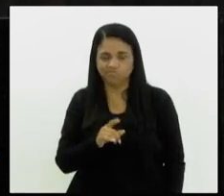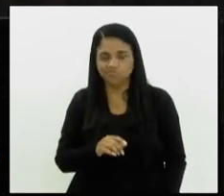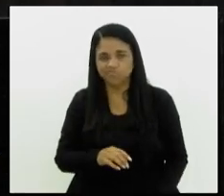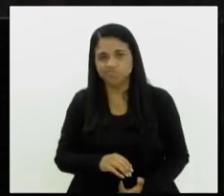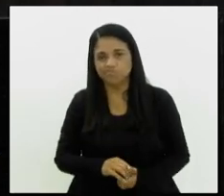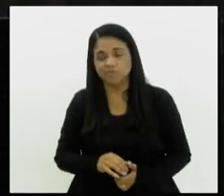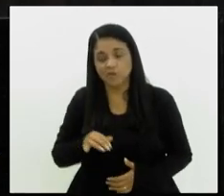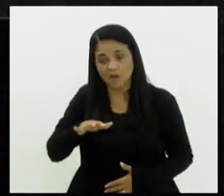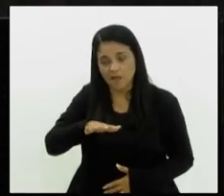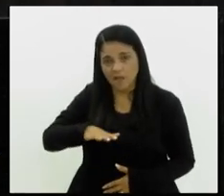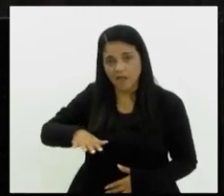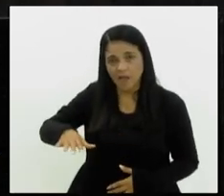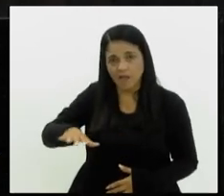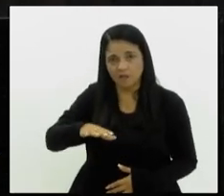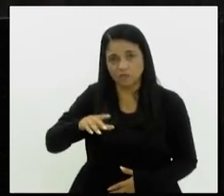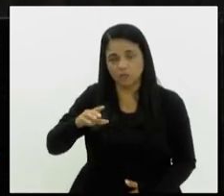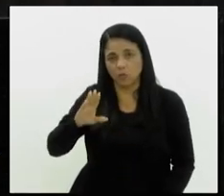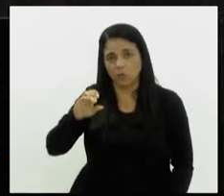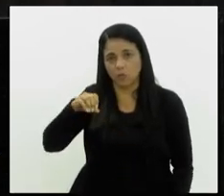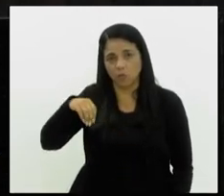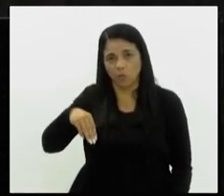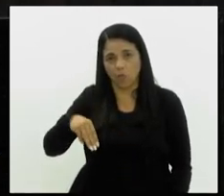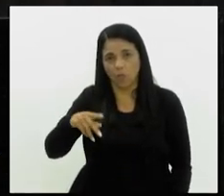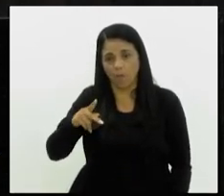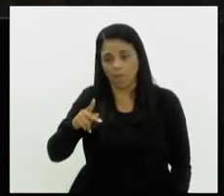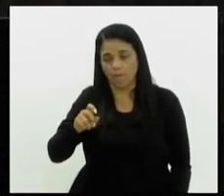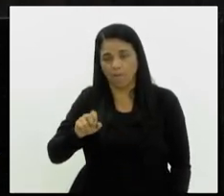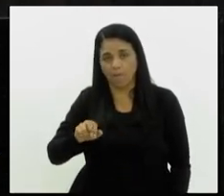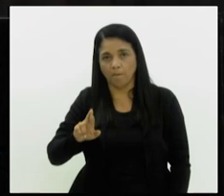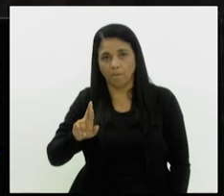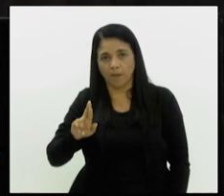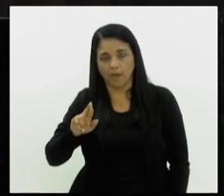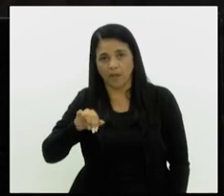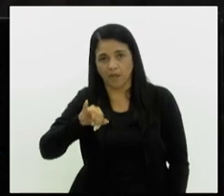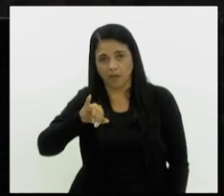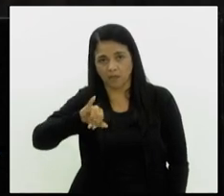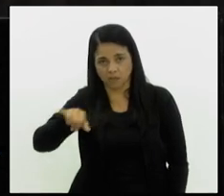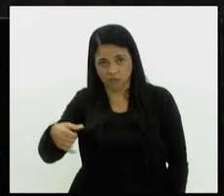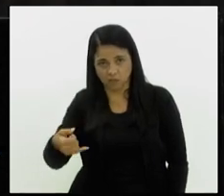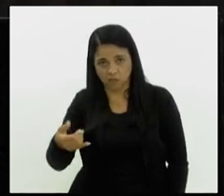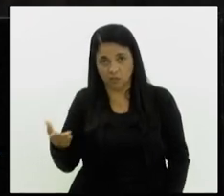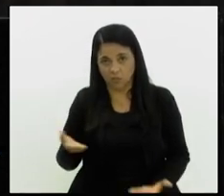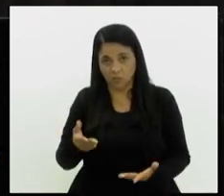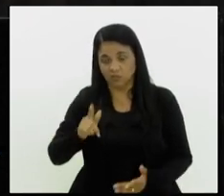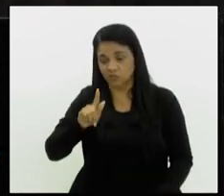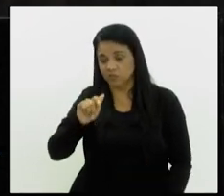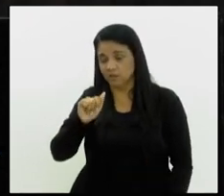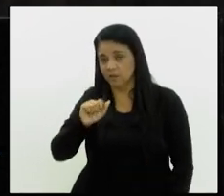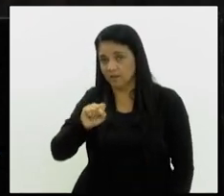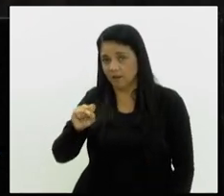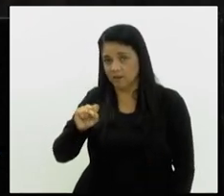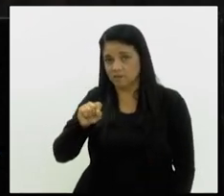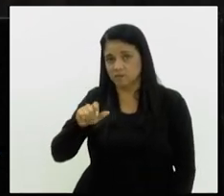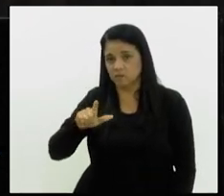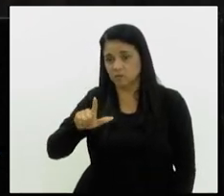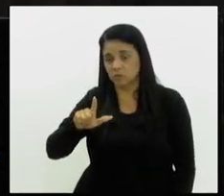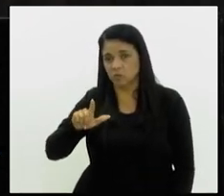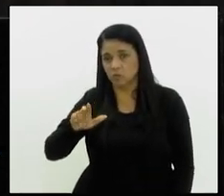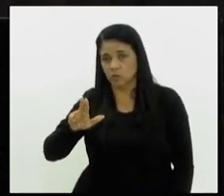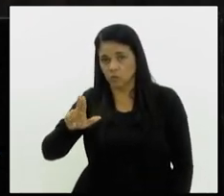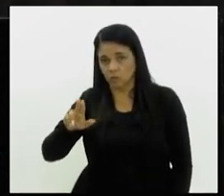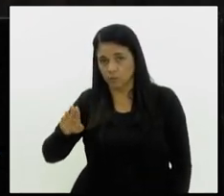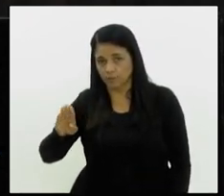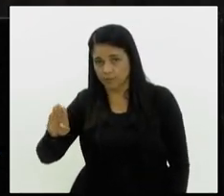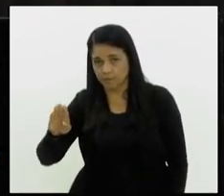Toda a área do Comperge, que hoje chama-se Gaslube, né, tem uma cadeia de